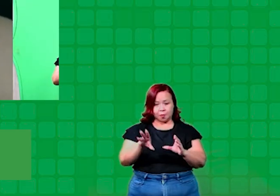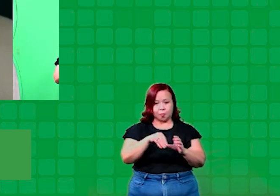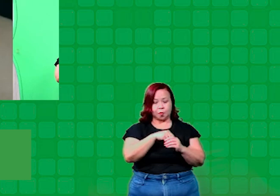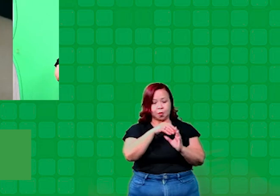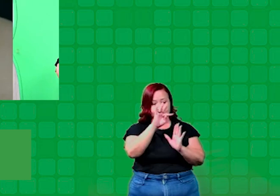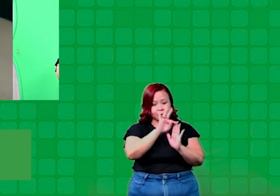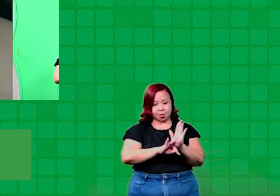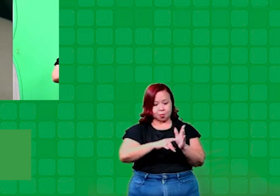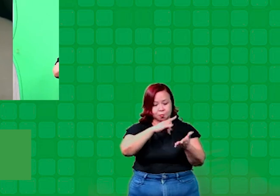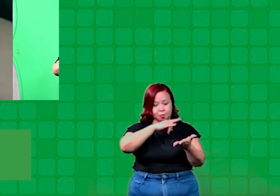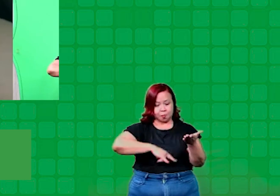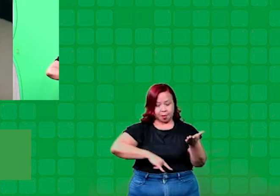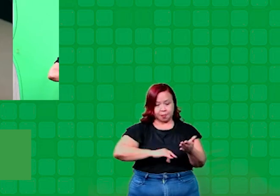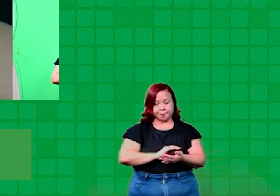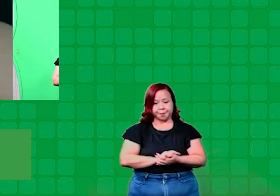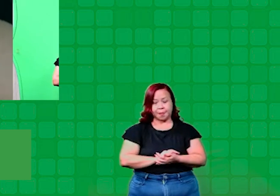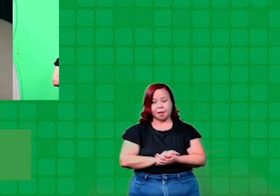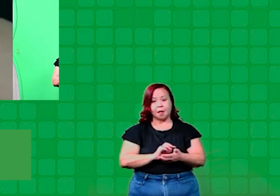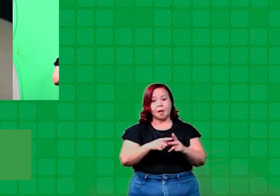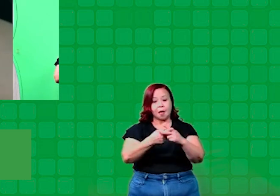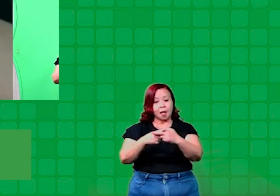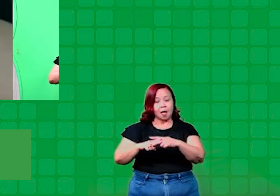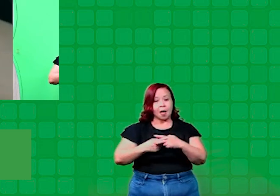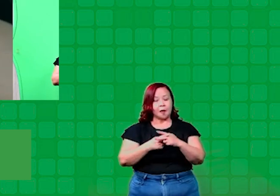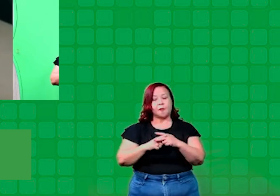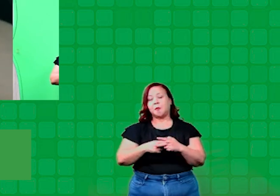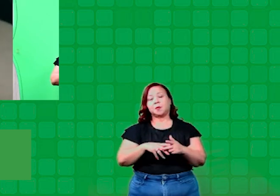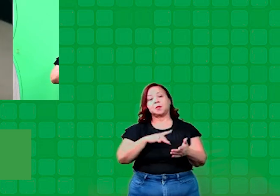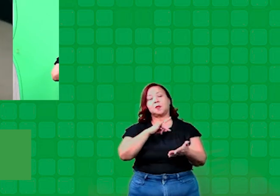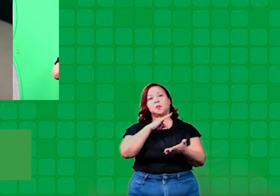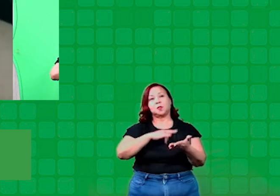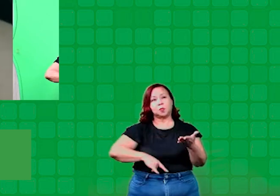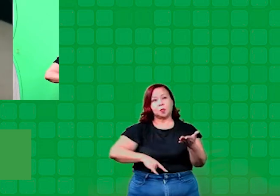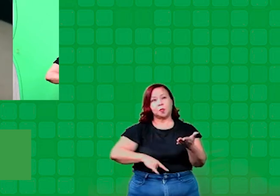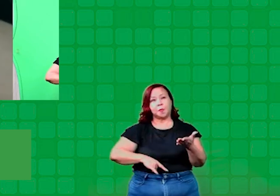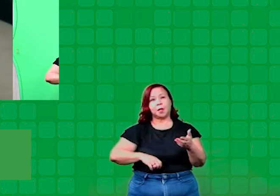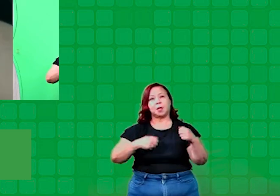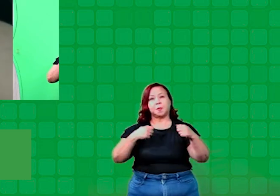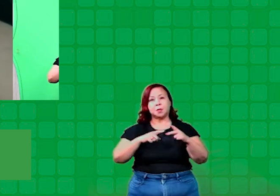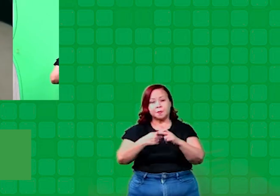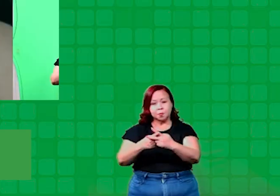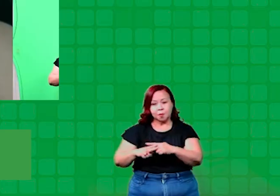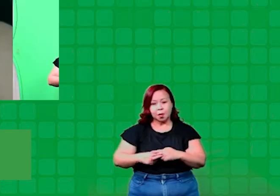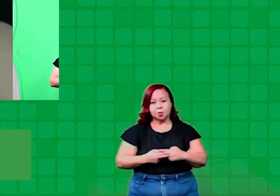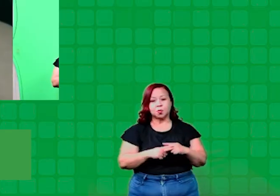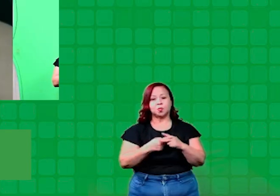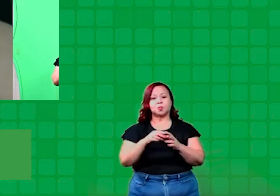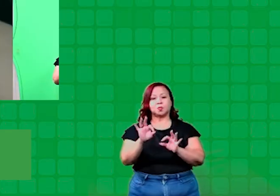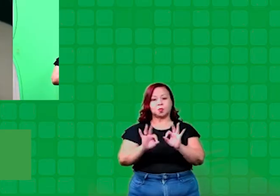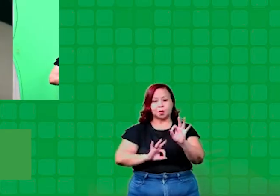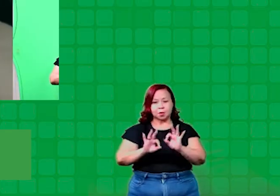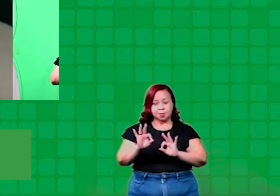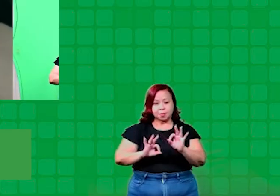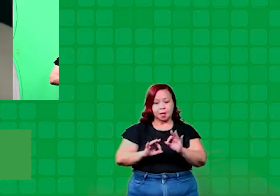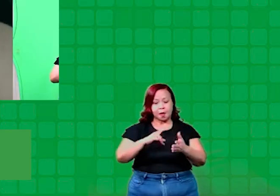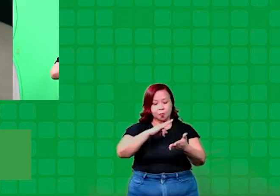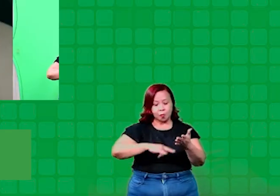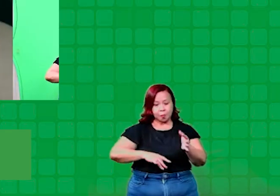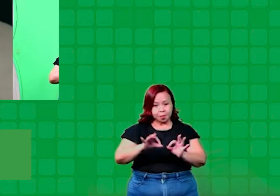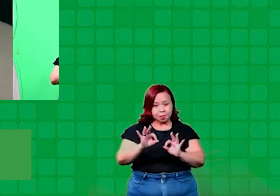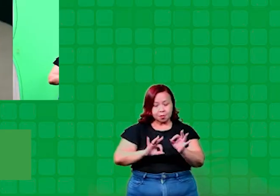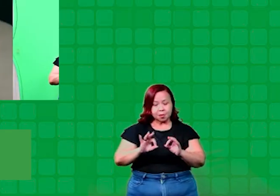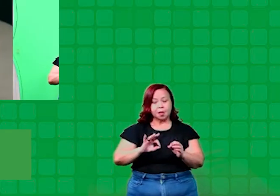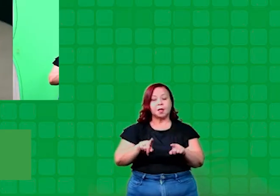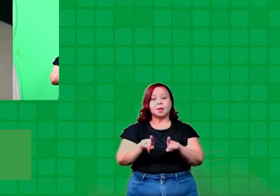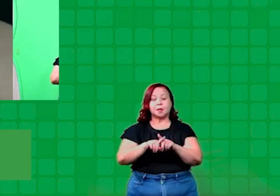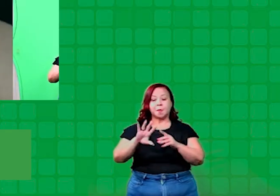A formatação do documento não está alinhada, então vai ter que fazer um ajuste de formatação, deixando o documento alinhado, assim como os anexos